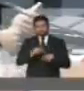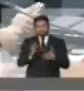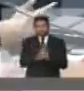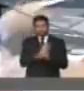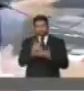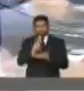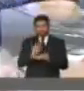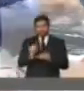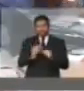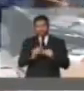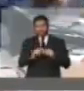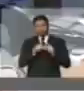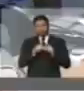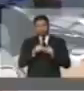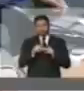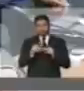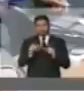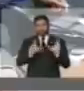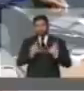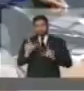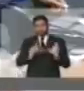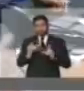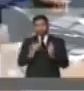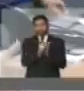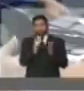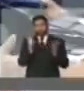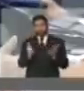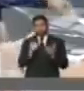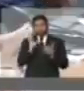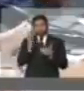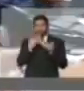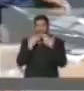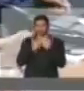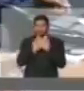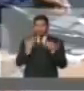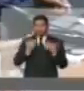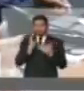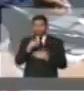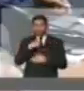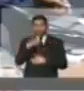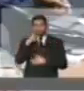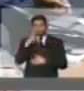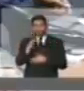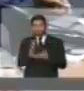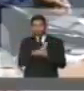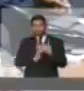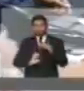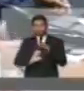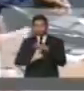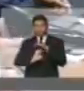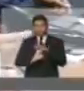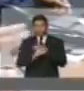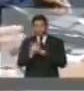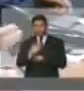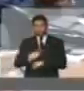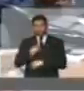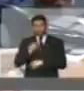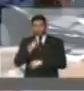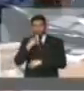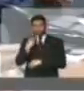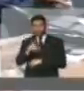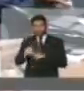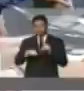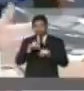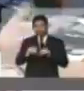e até mesmo por veículos de imprensa, que nós já ouvimos aqui empresários que não eram os